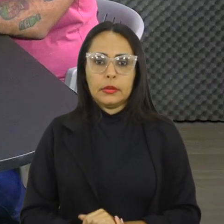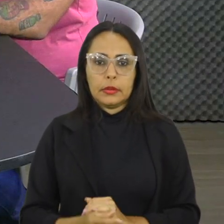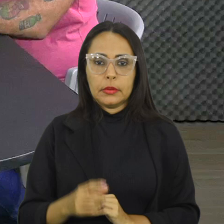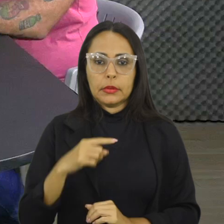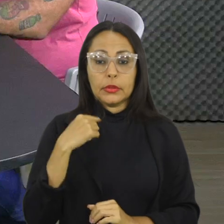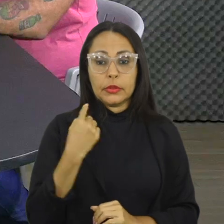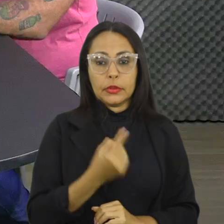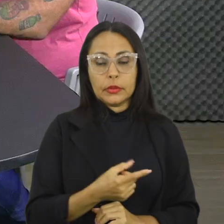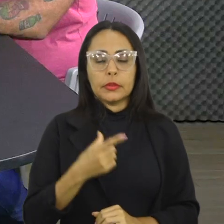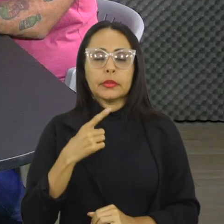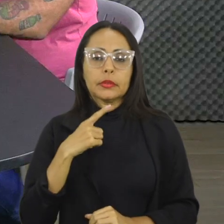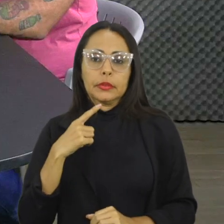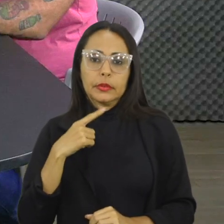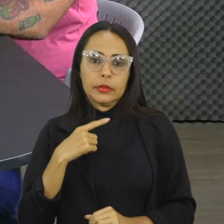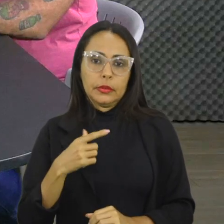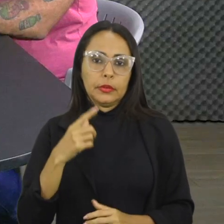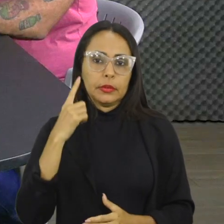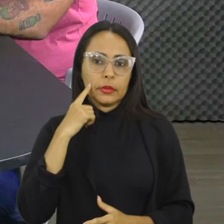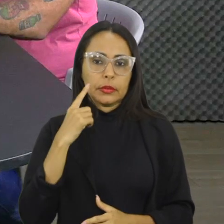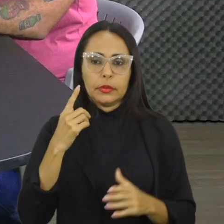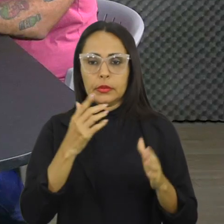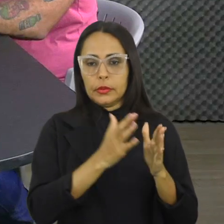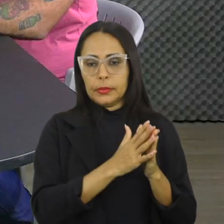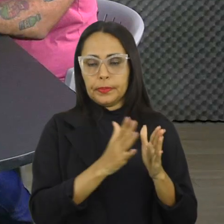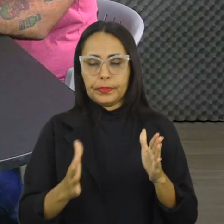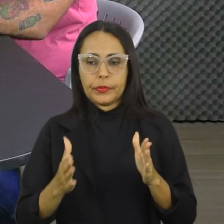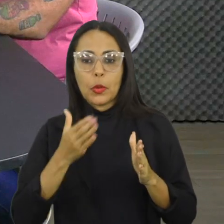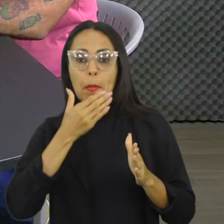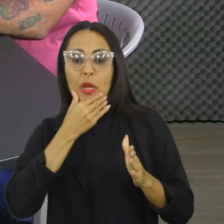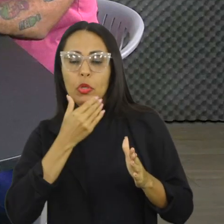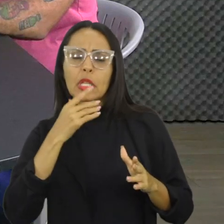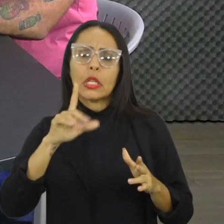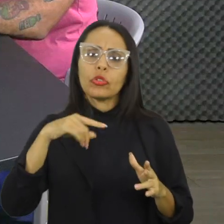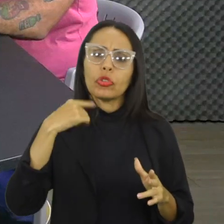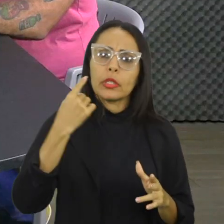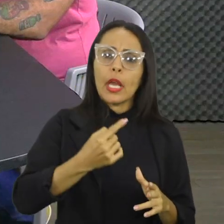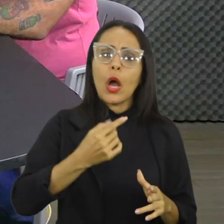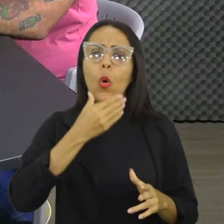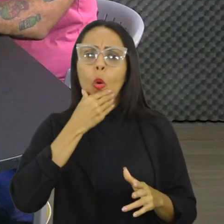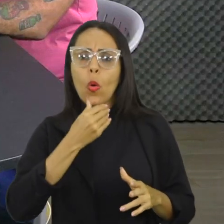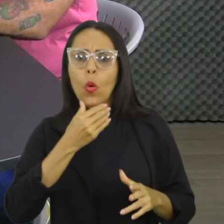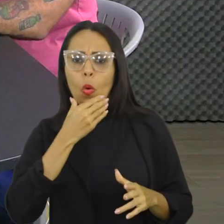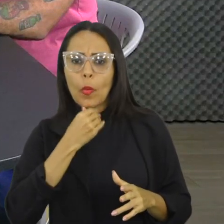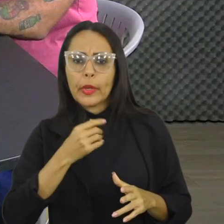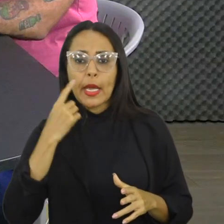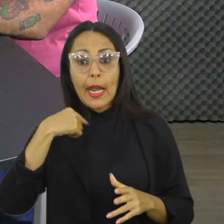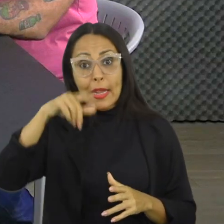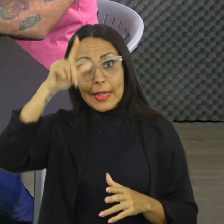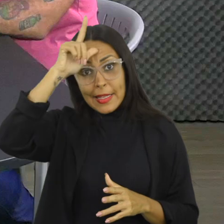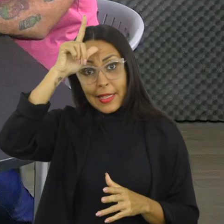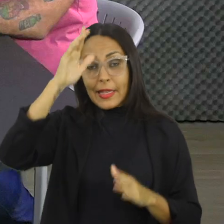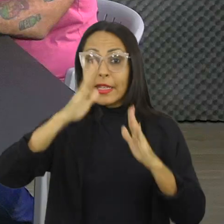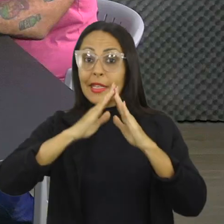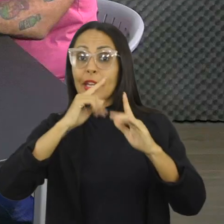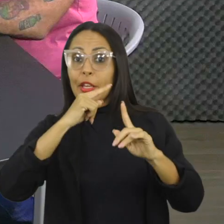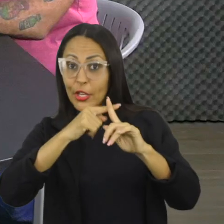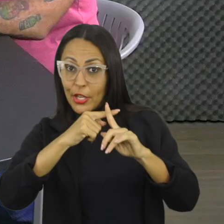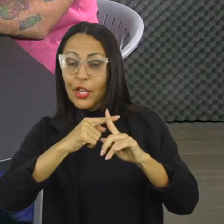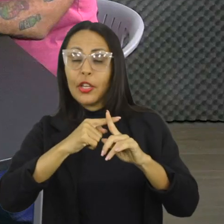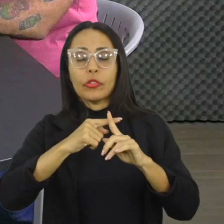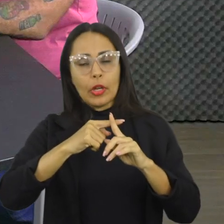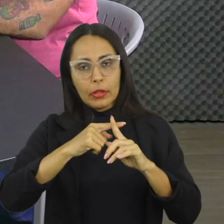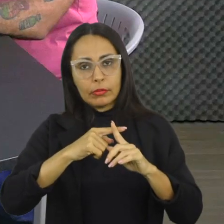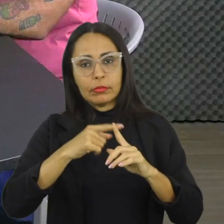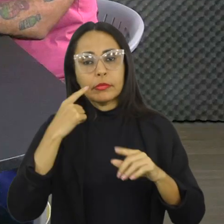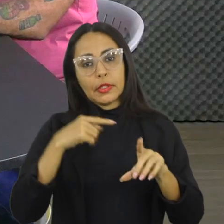gente tinha, dentro dos naipes masculinos, né, o tenor e o baixo, a gente tinha homens que eram da liderança da igreja, então eram